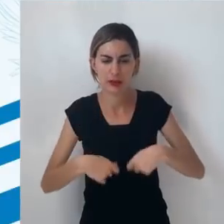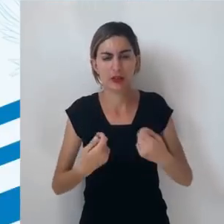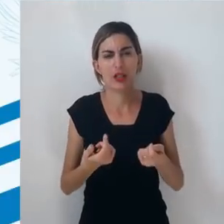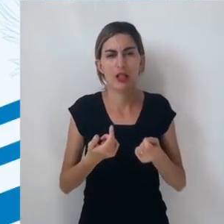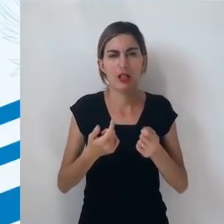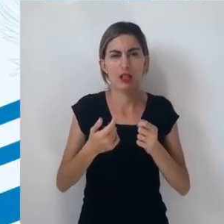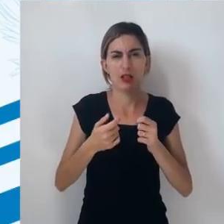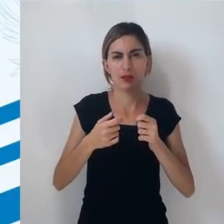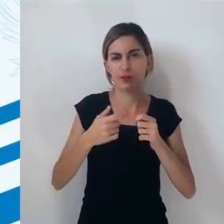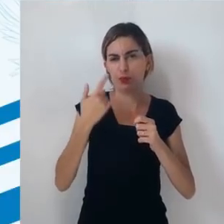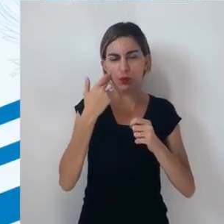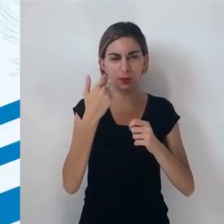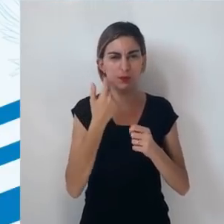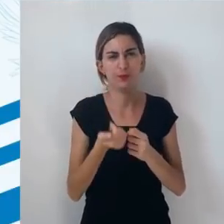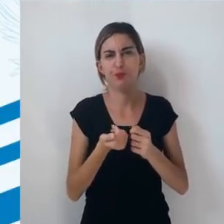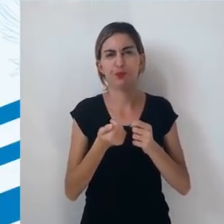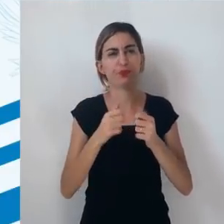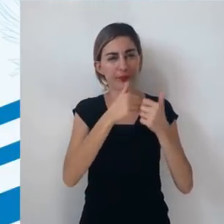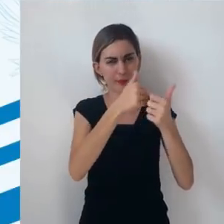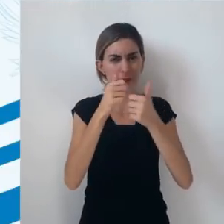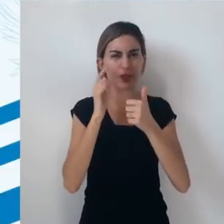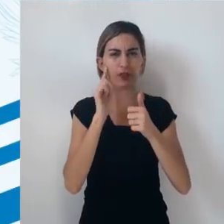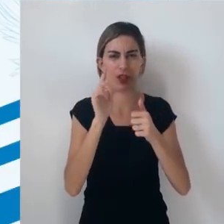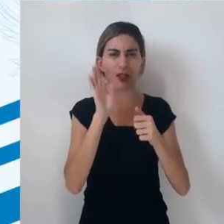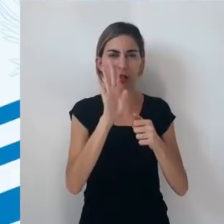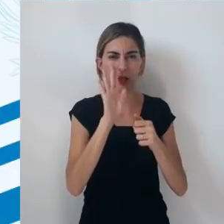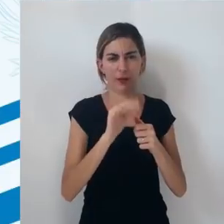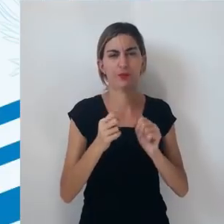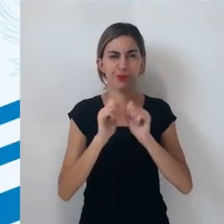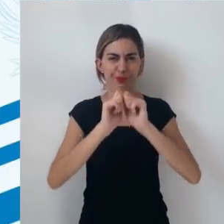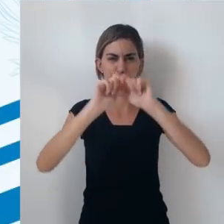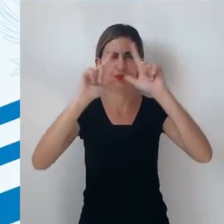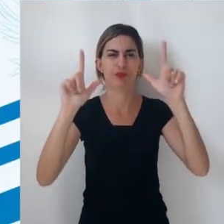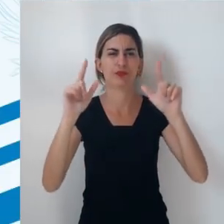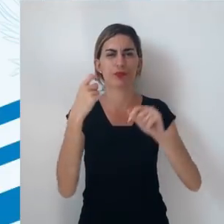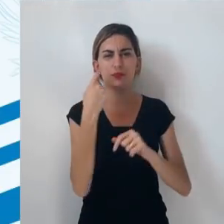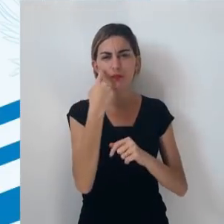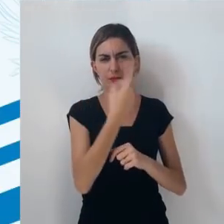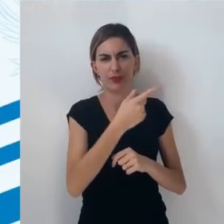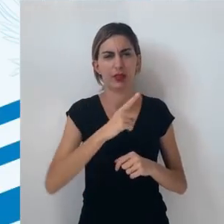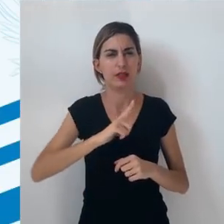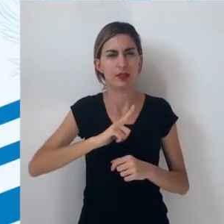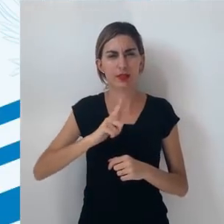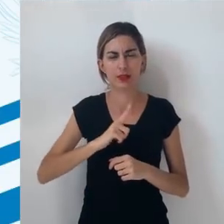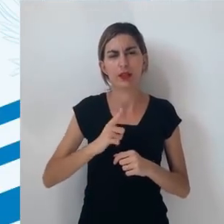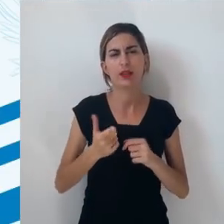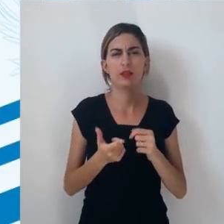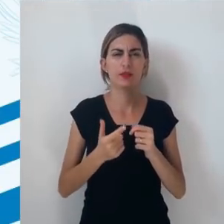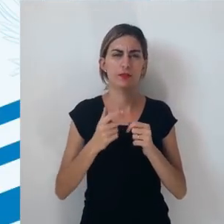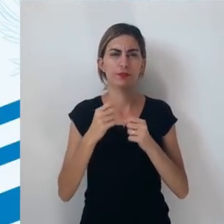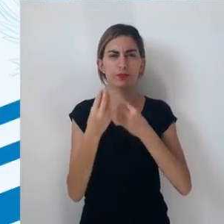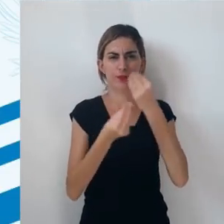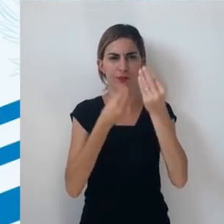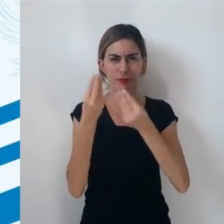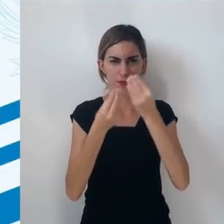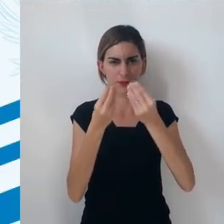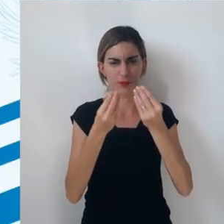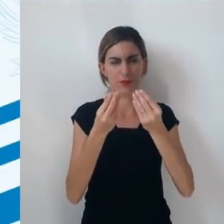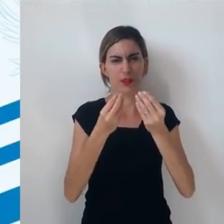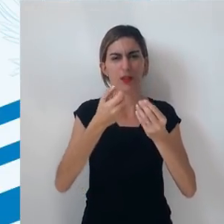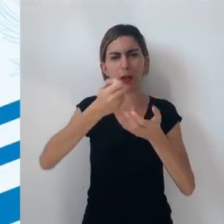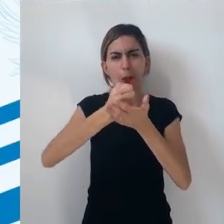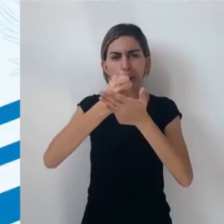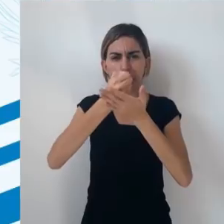não está fértil. Saca só que legal nessa imagem. A gente tem aí os métodos que